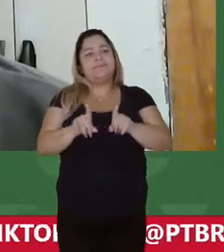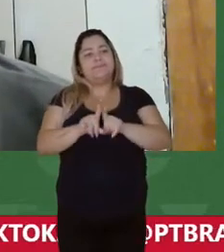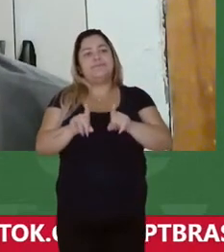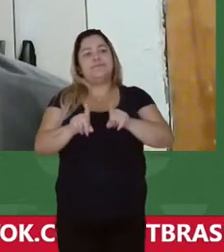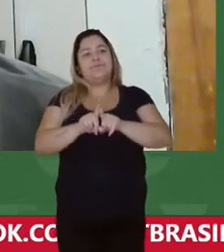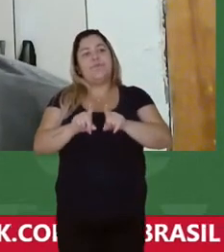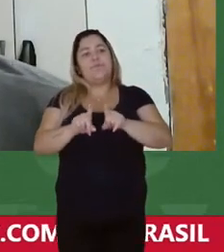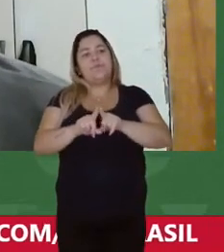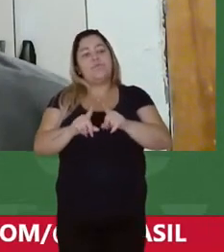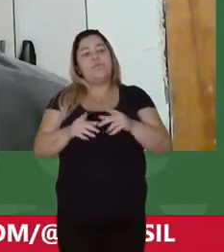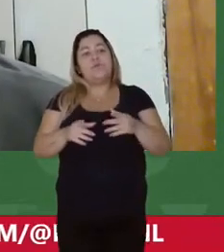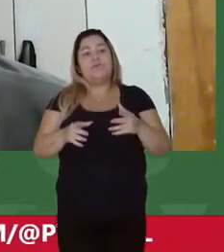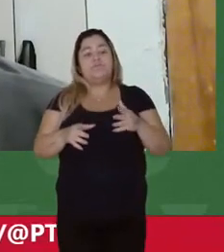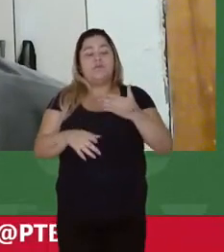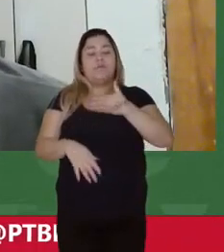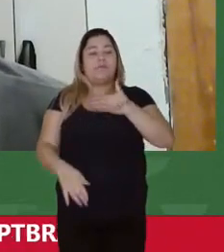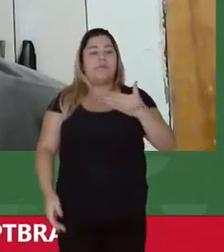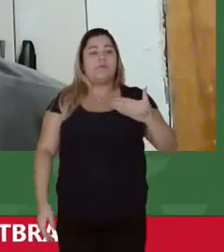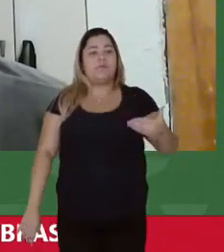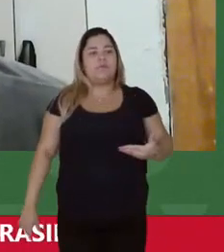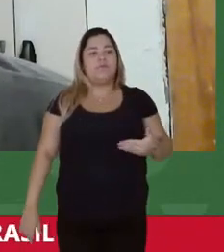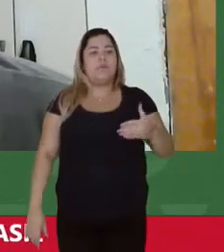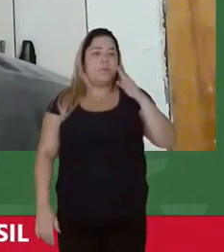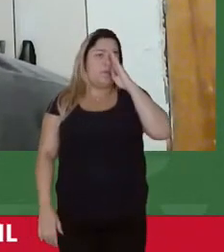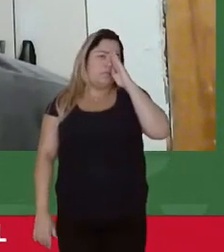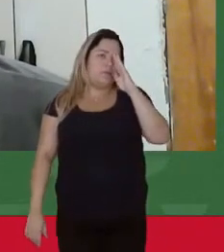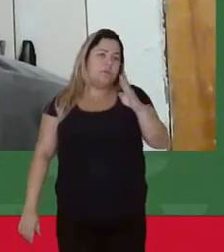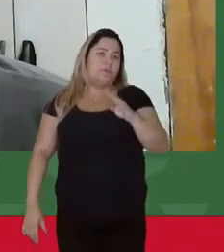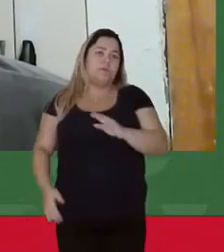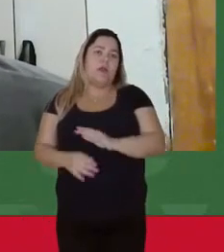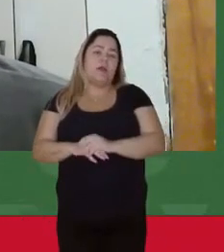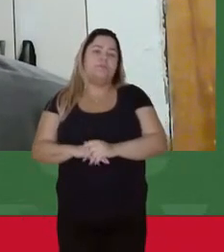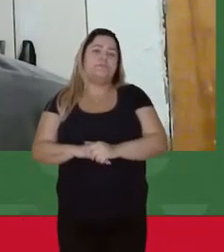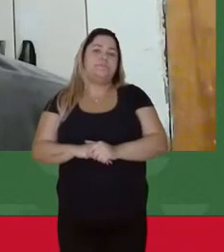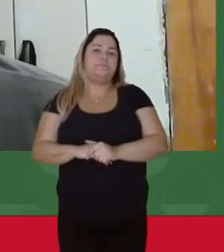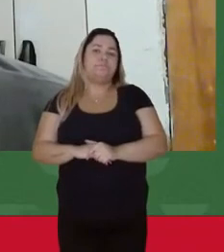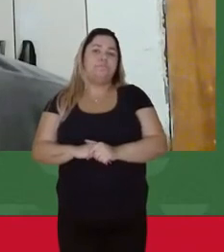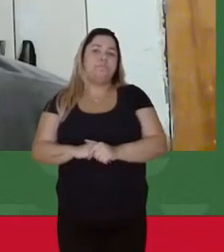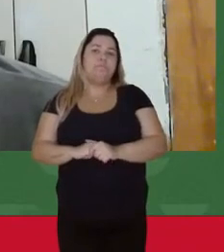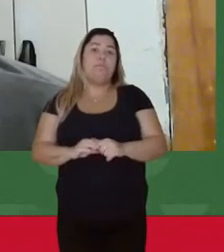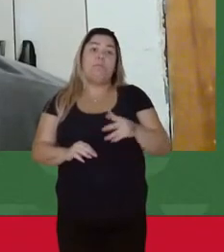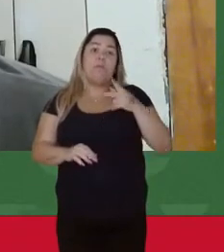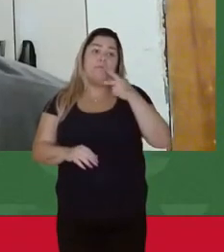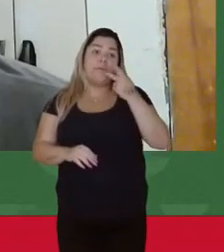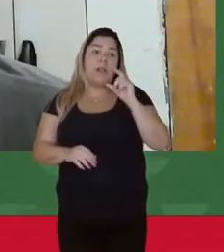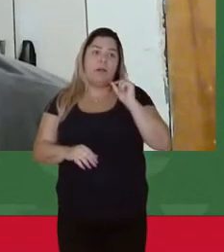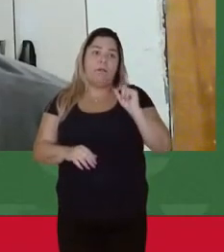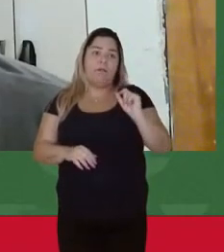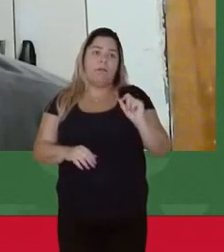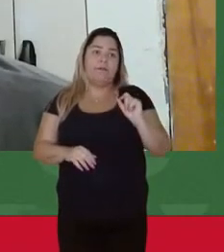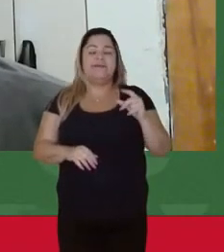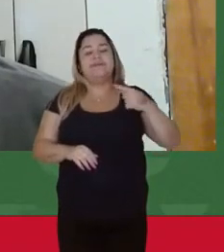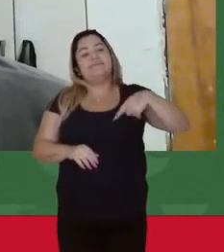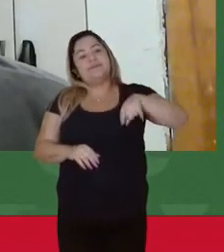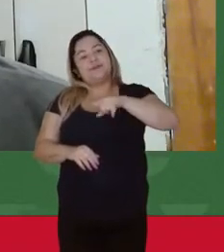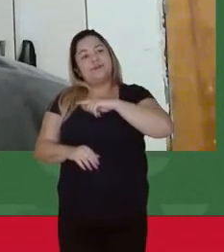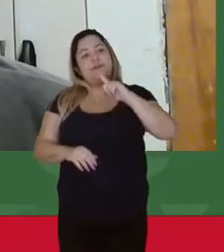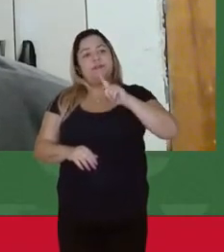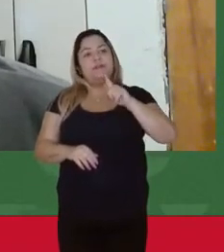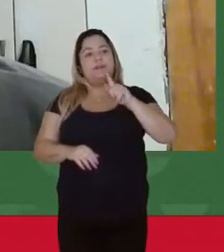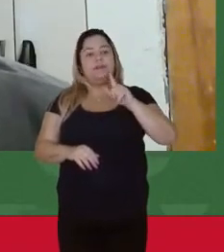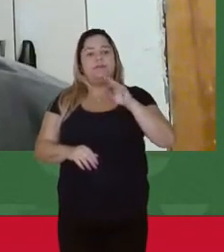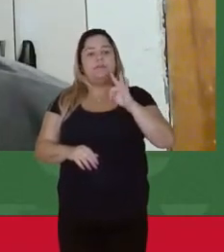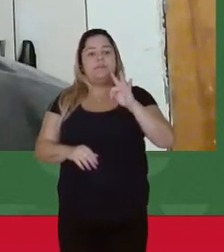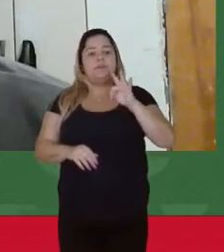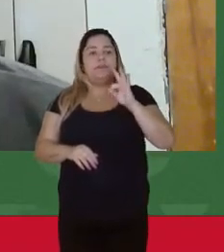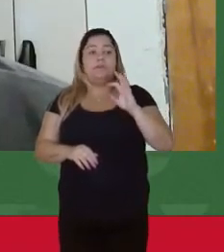sendo abaladas nesse governo, nesse desgoverno Bolsonaro. E dizer que para nós LGBTs, né,